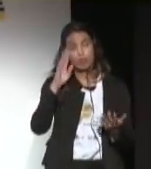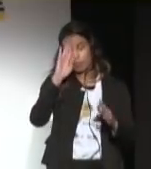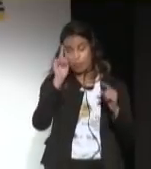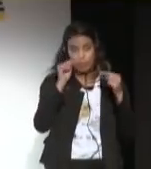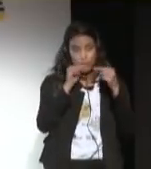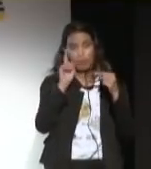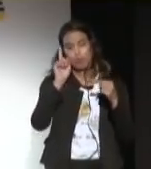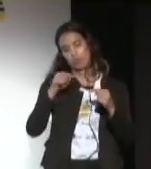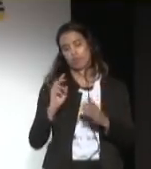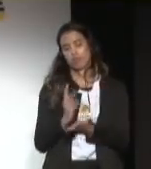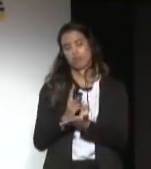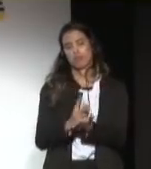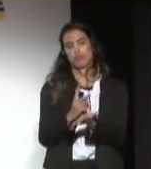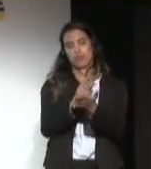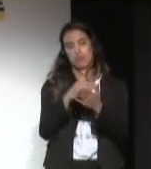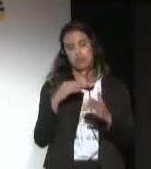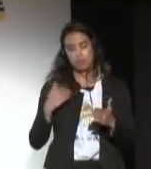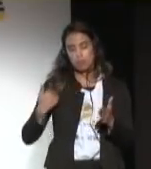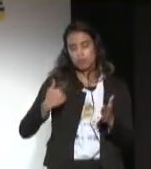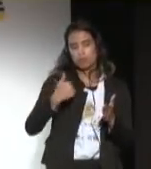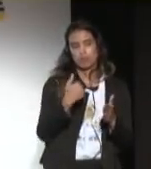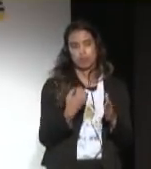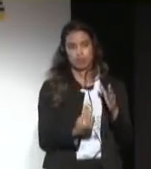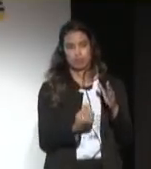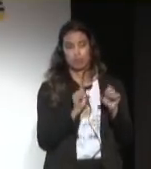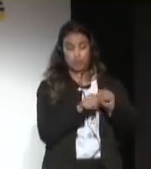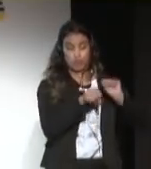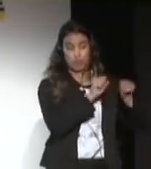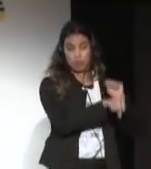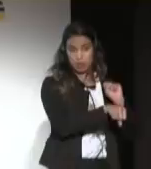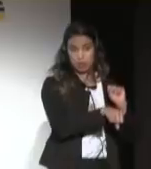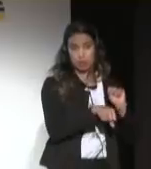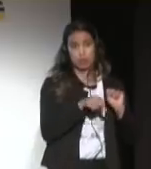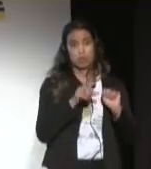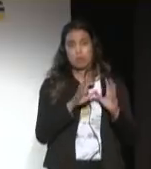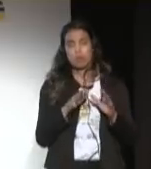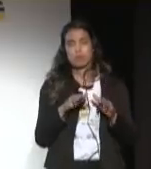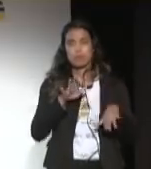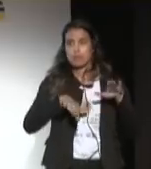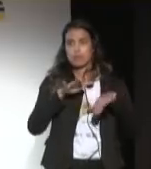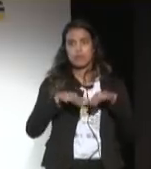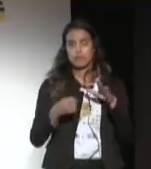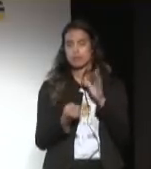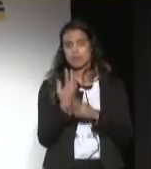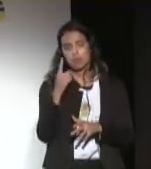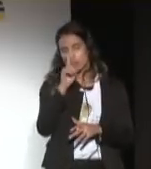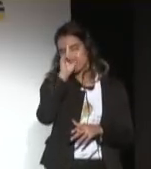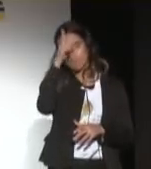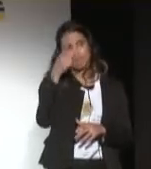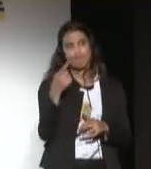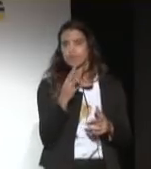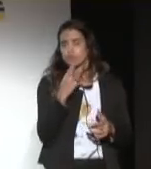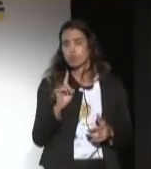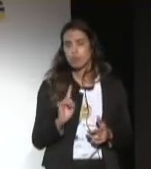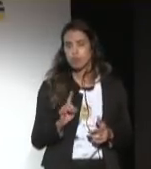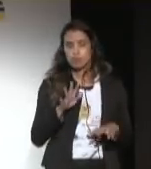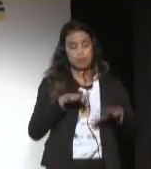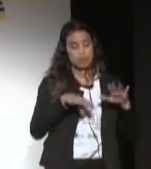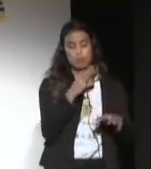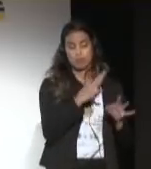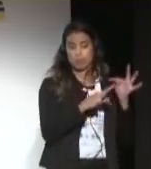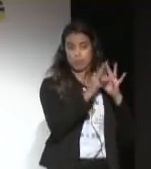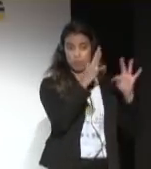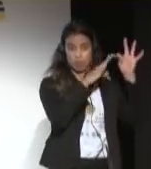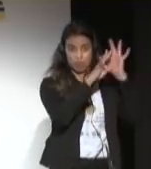de formação, continuar a sua aprendizagem de formas ainda desconhecidas. Formas essas que a tecnologia e as mudanças